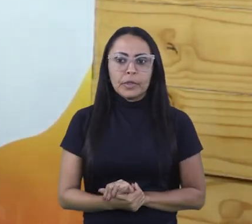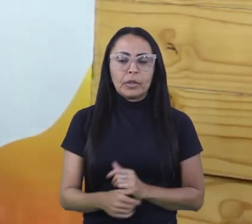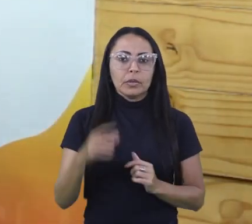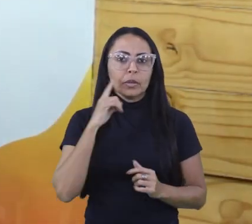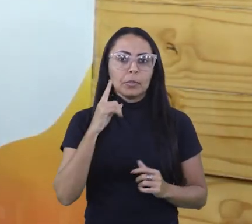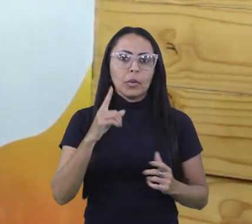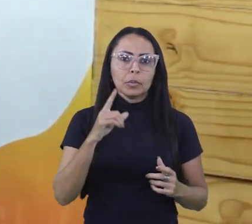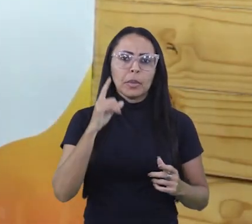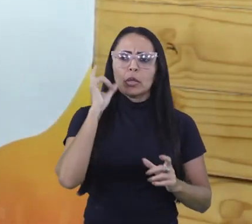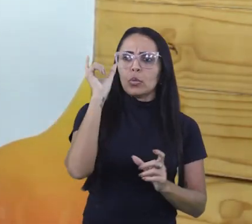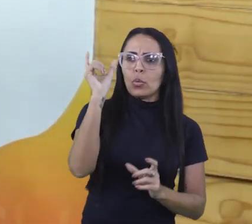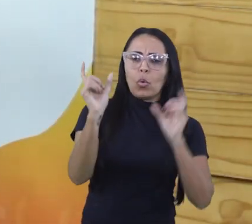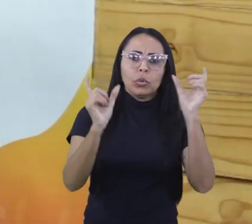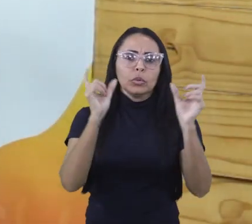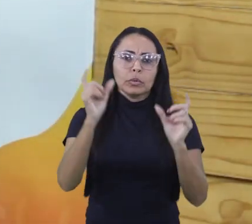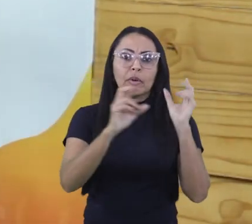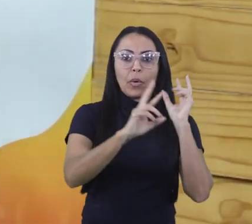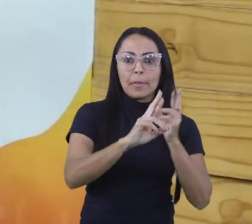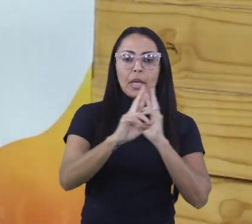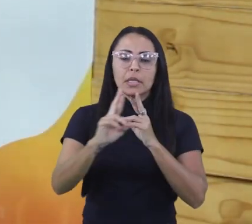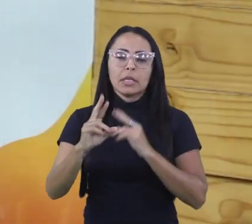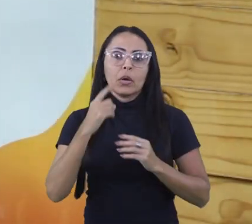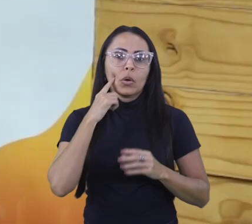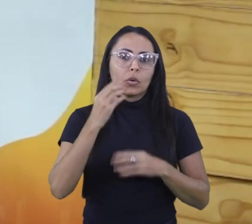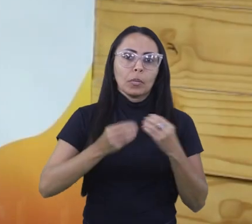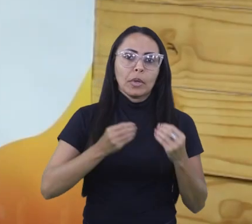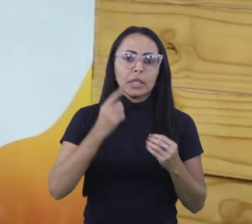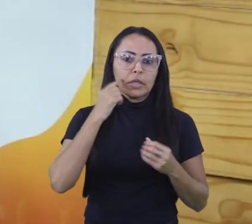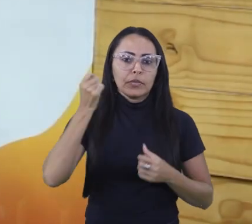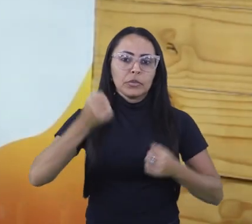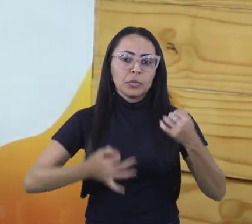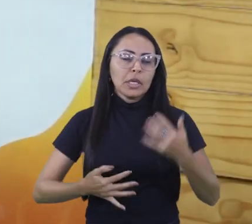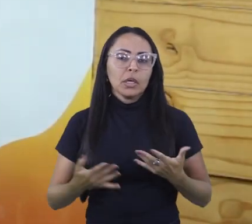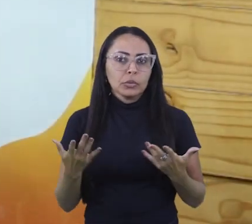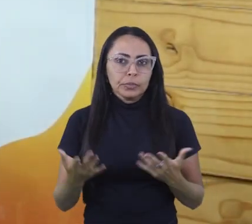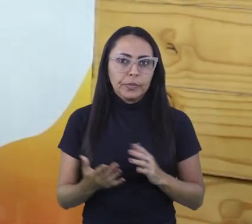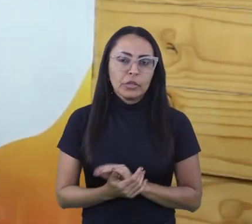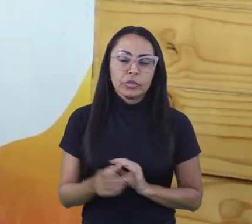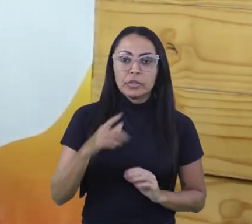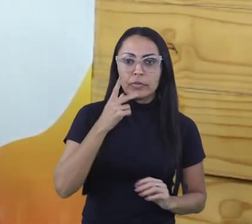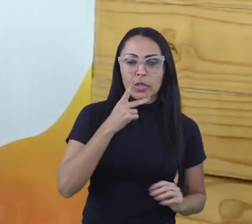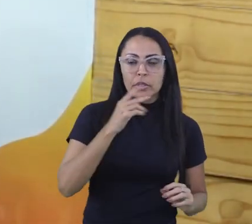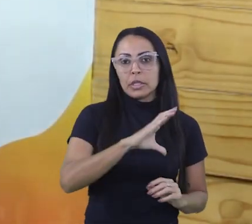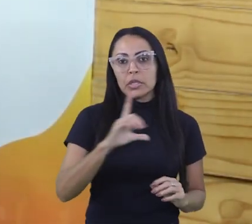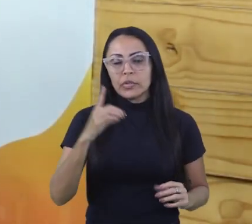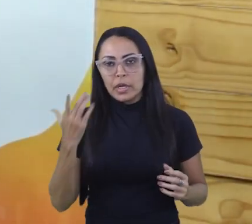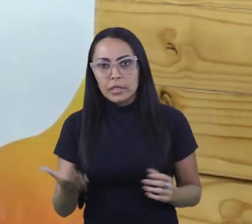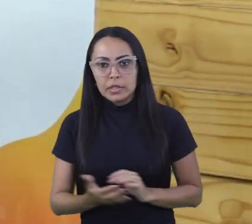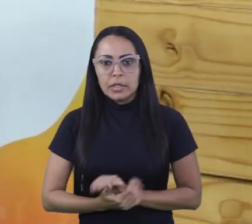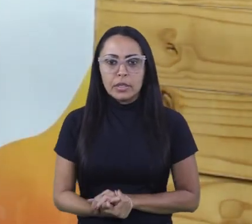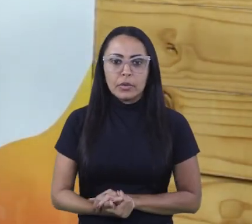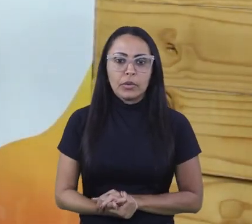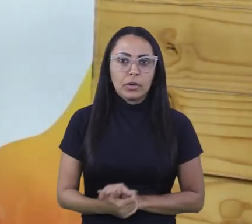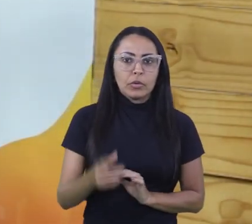de um código, né? Como é que eu vou representar isso por meio de um código? A gente está falando de notação, a gente está falando de classificação bibliográfica, onde a